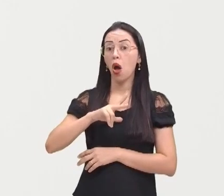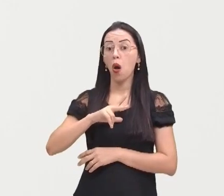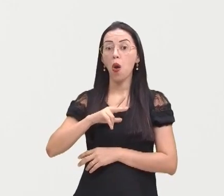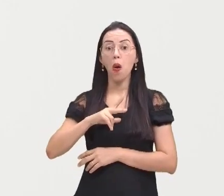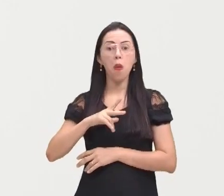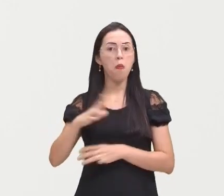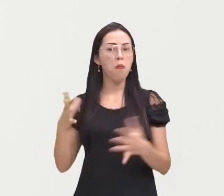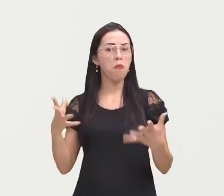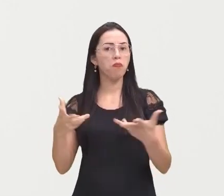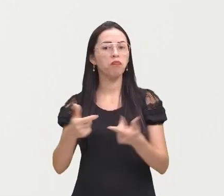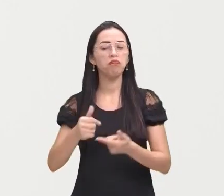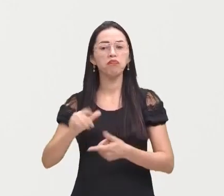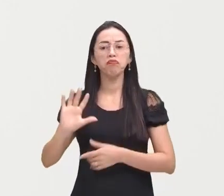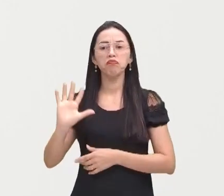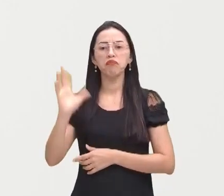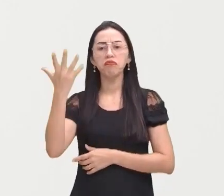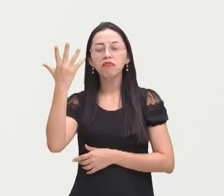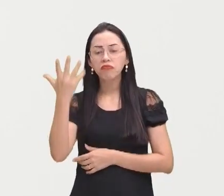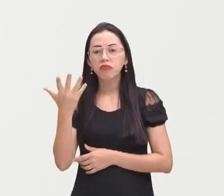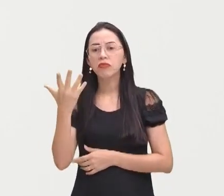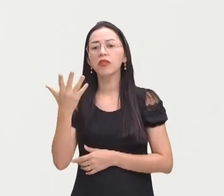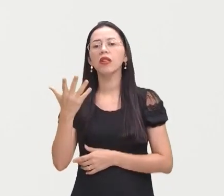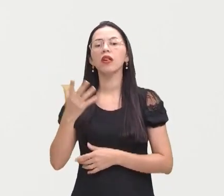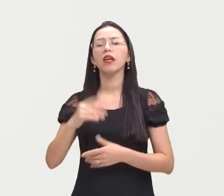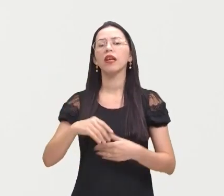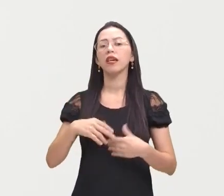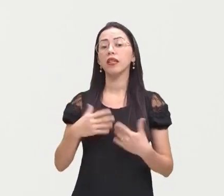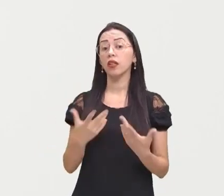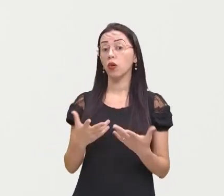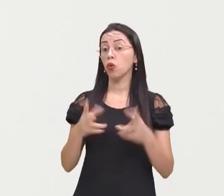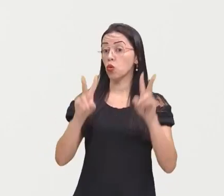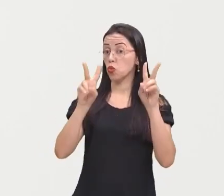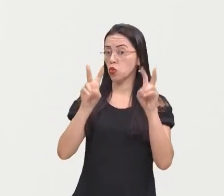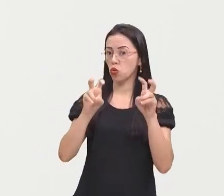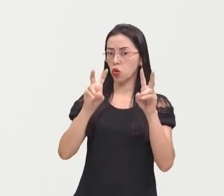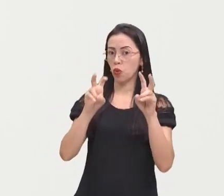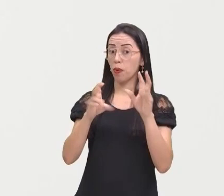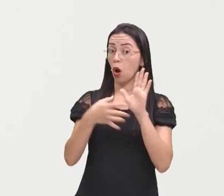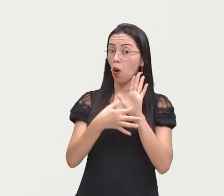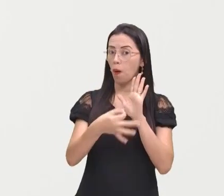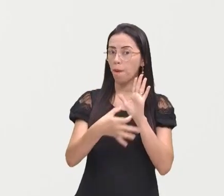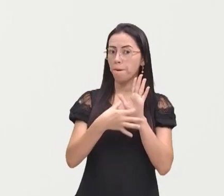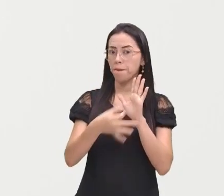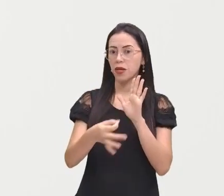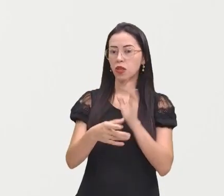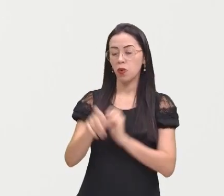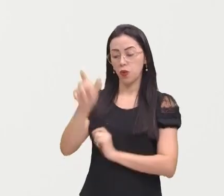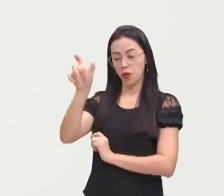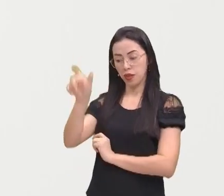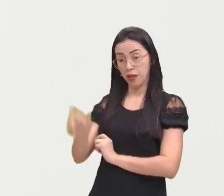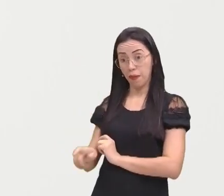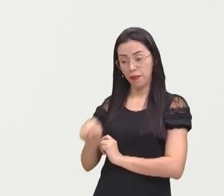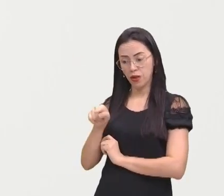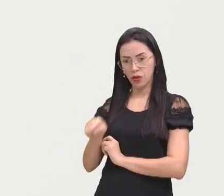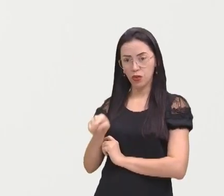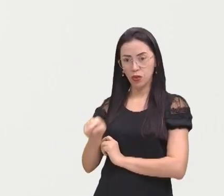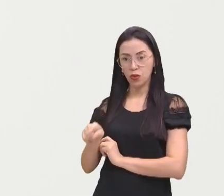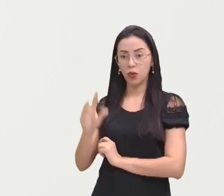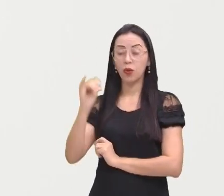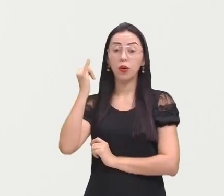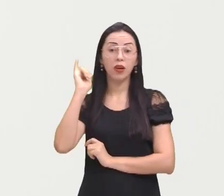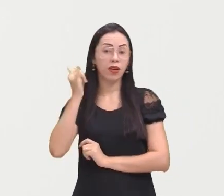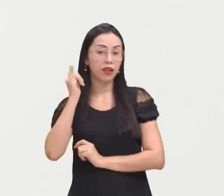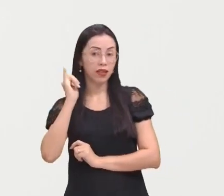Sobre o assunto que ele é abordado, sobre o ponto de vista de quem o relata.